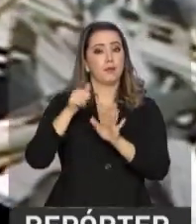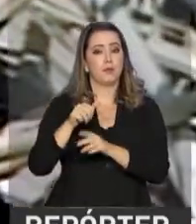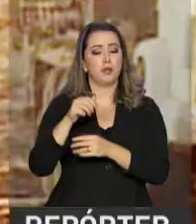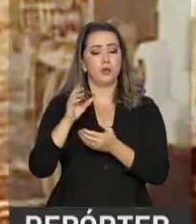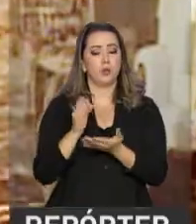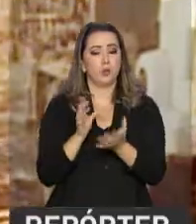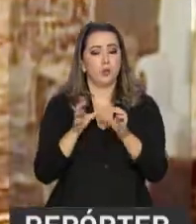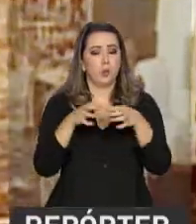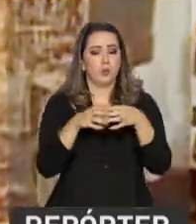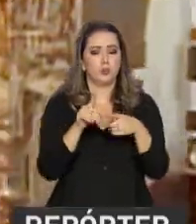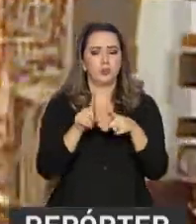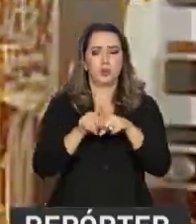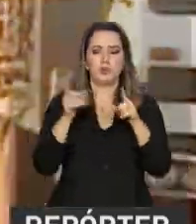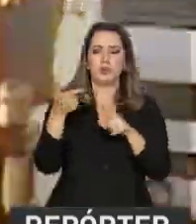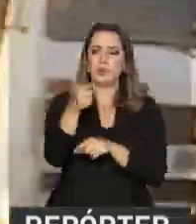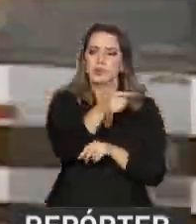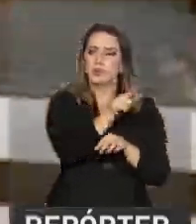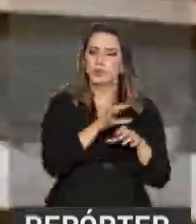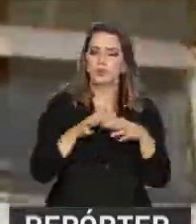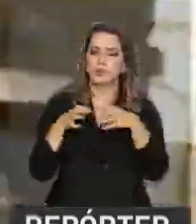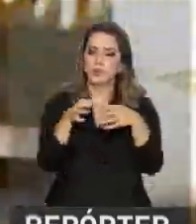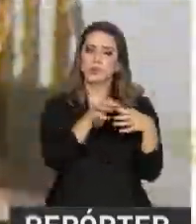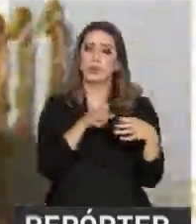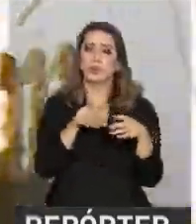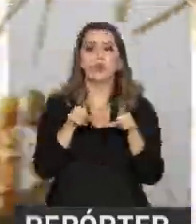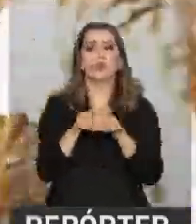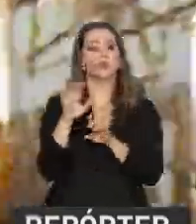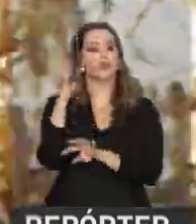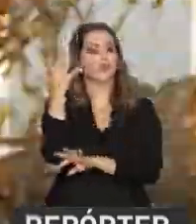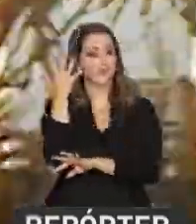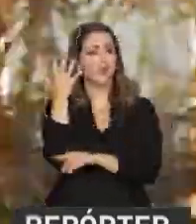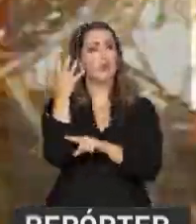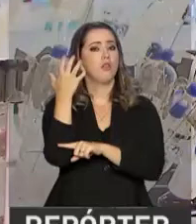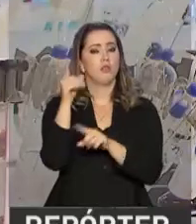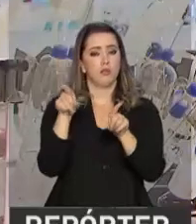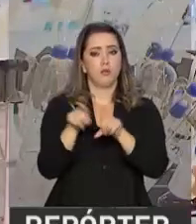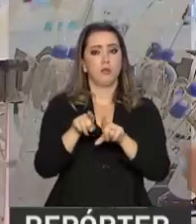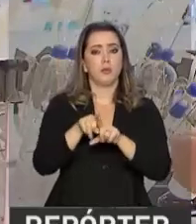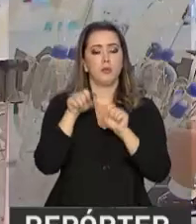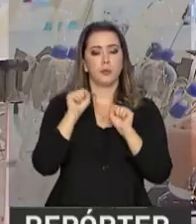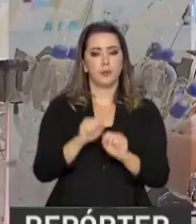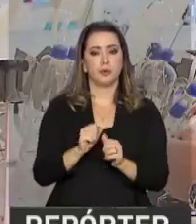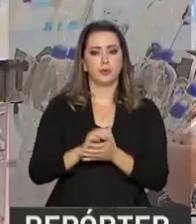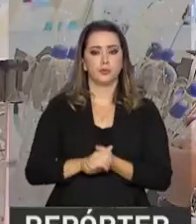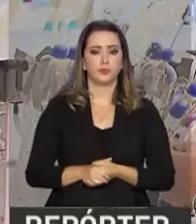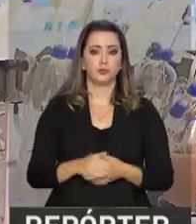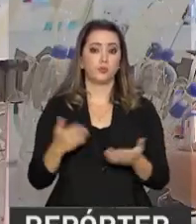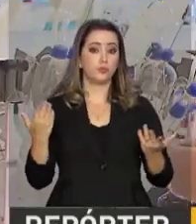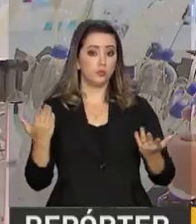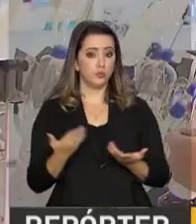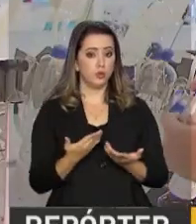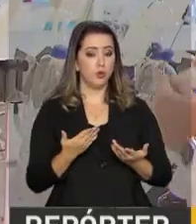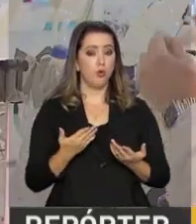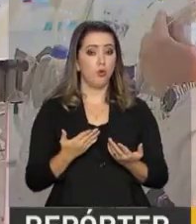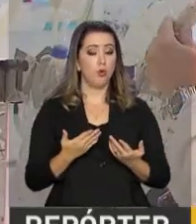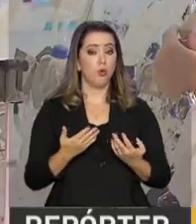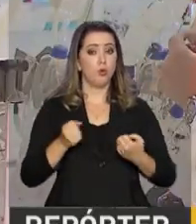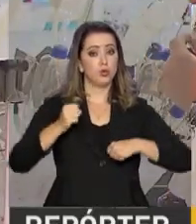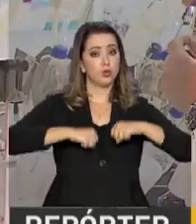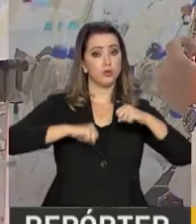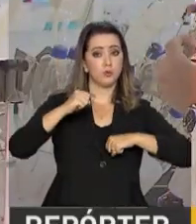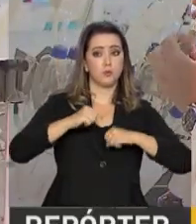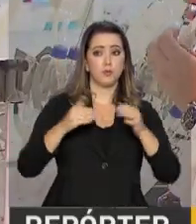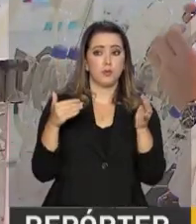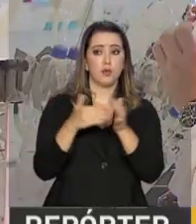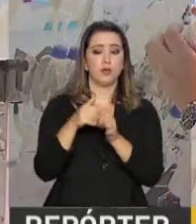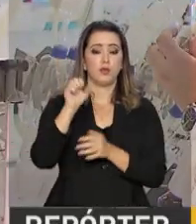partes da planta também pode se transformar em combustível na forma convencional as usinas produzem até 8